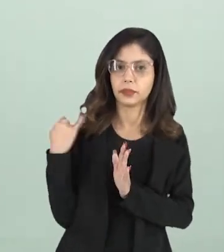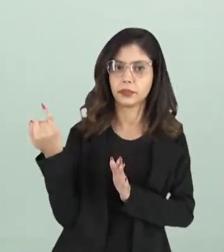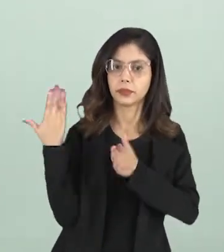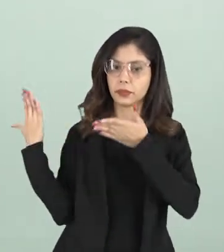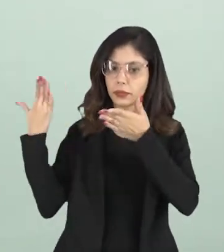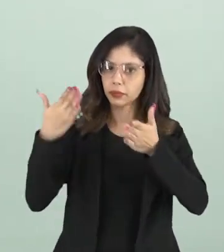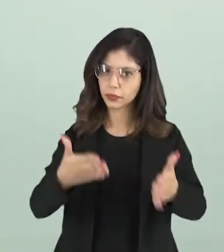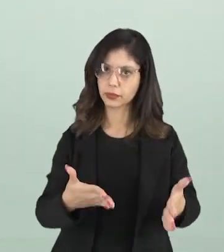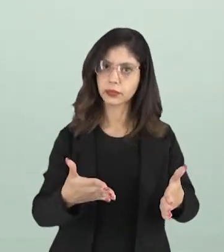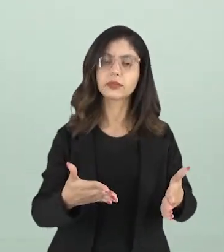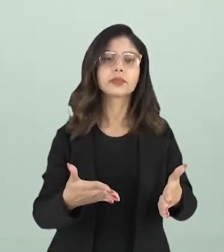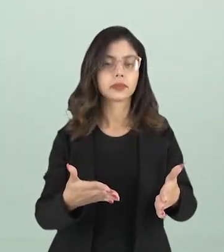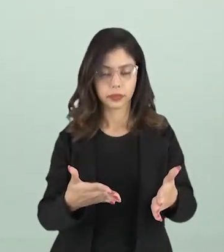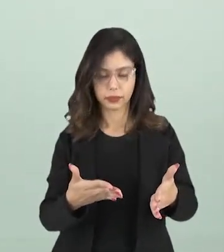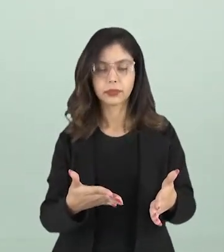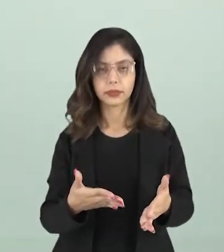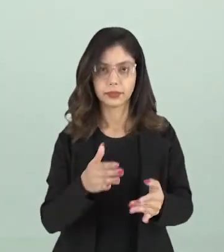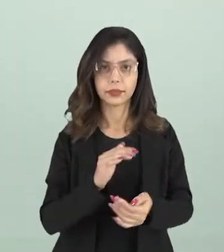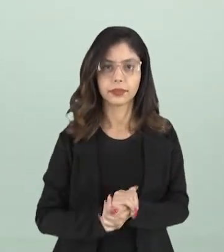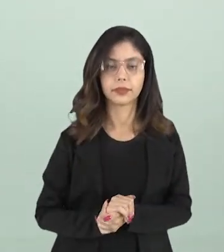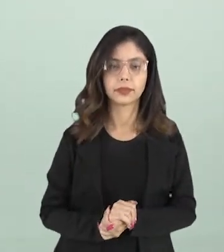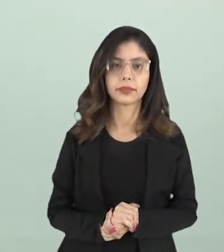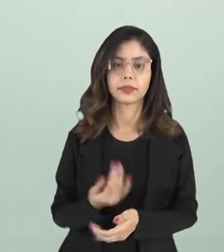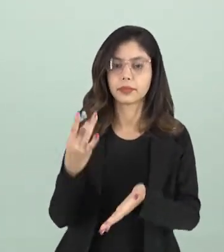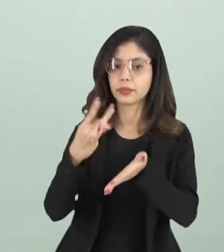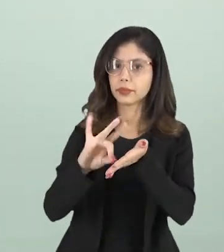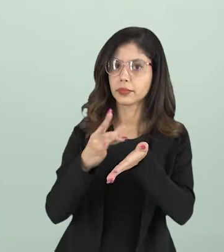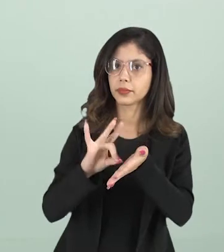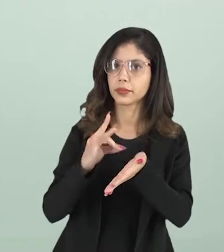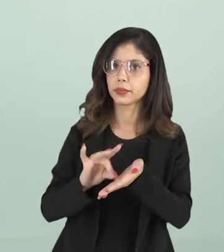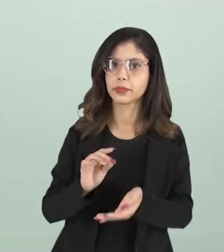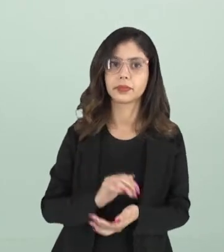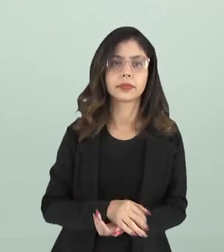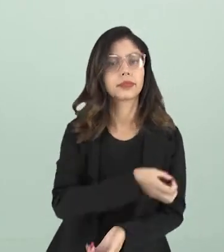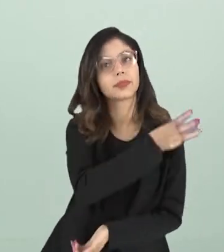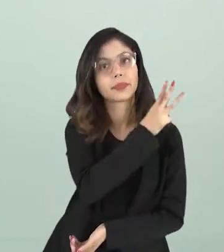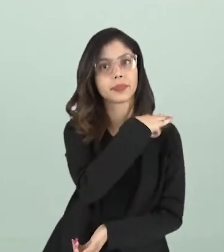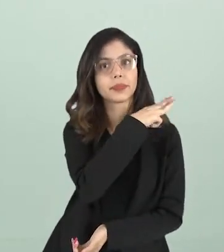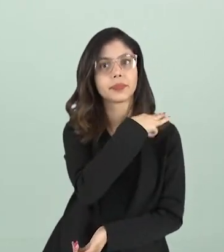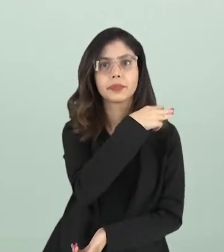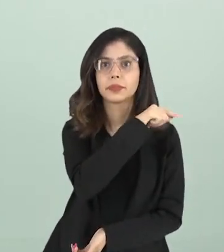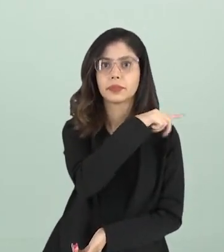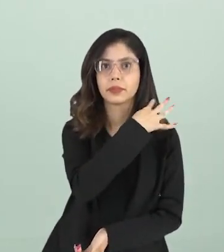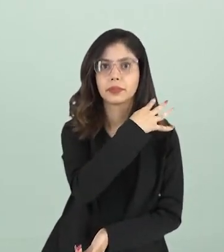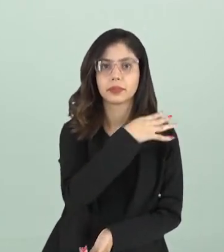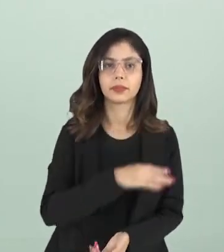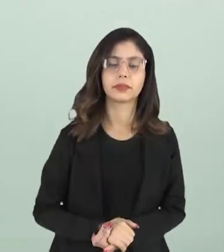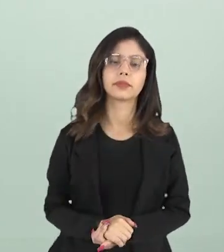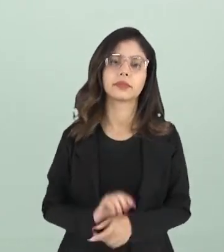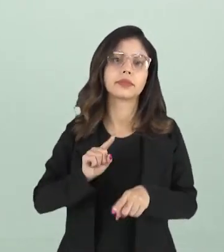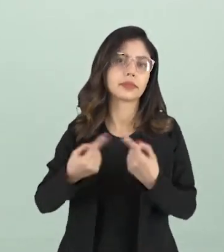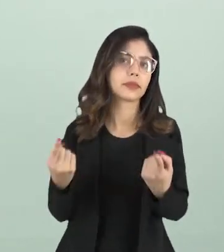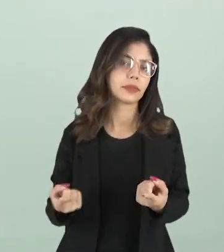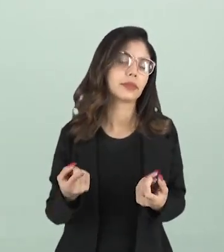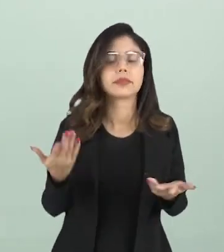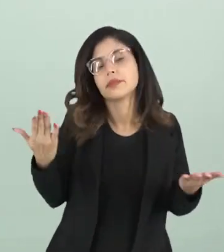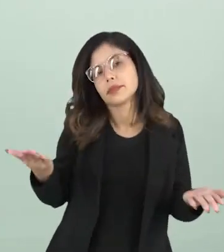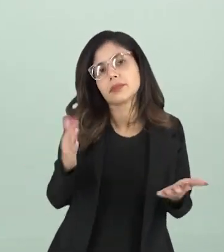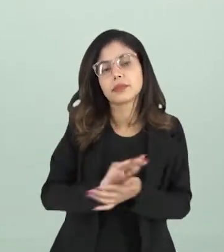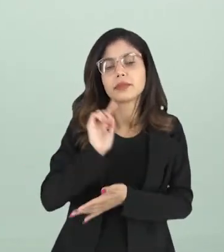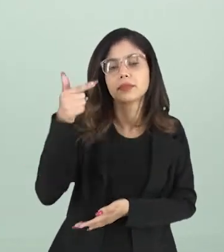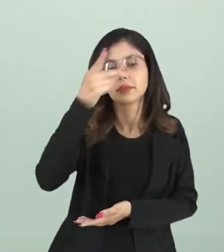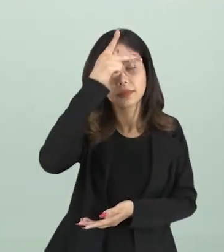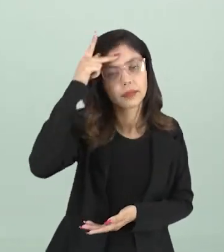principalmente a todos aqueles alunos e alunas que estão matriculados na terceira série do ensino médio, mas isso não impede que